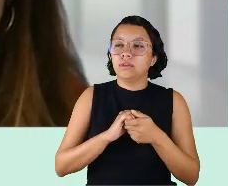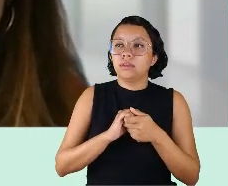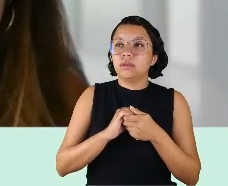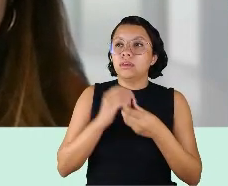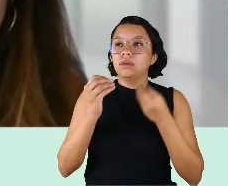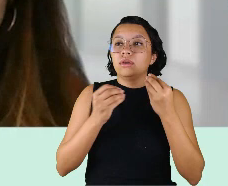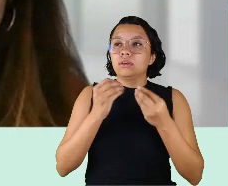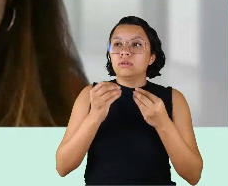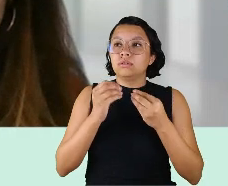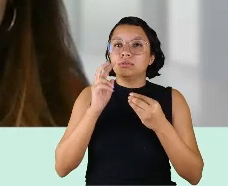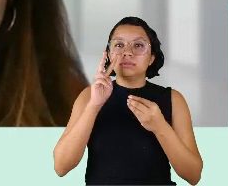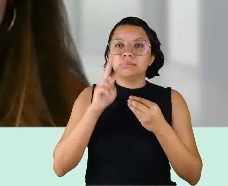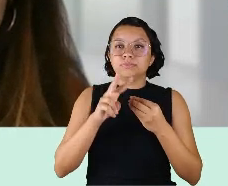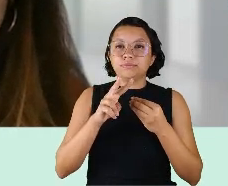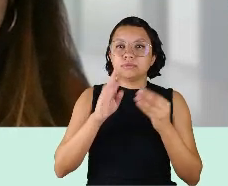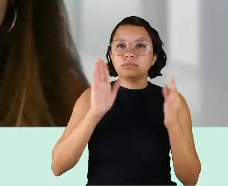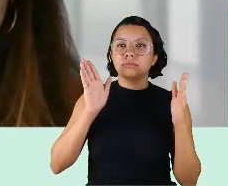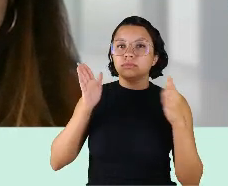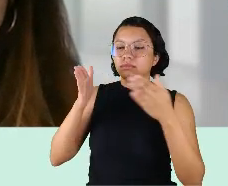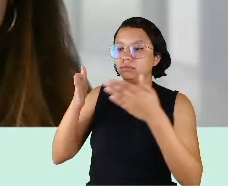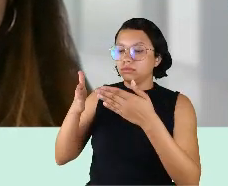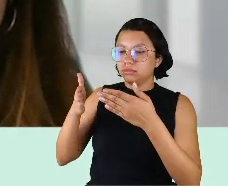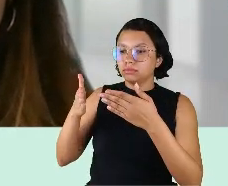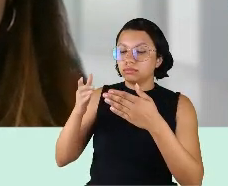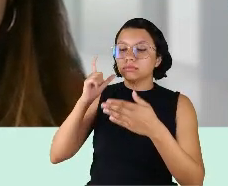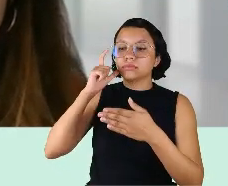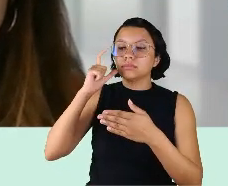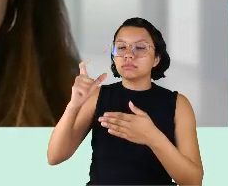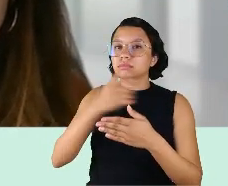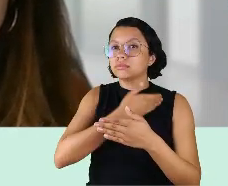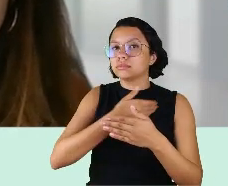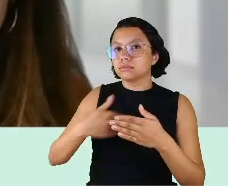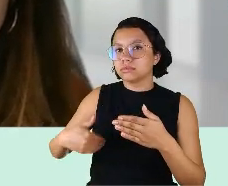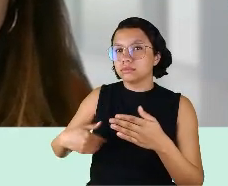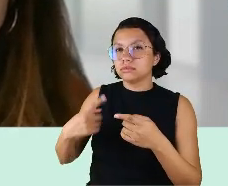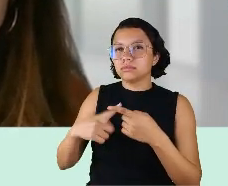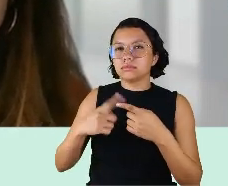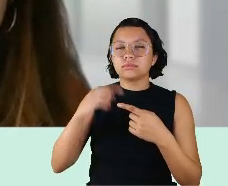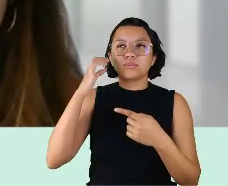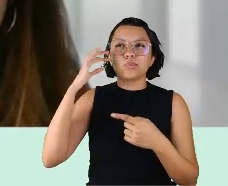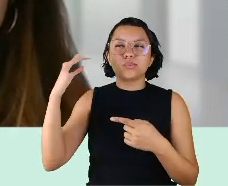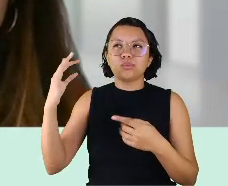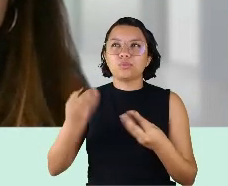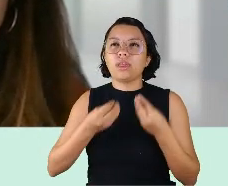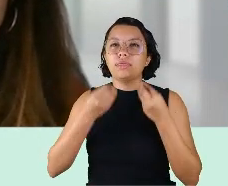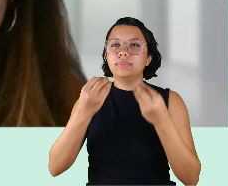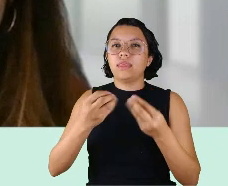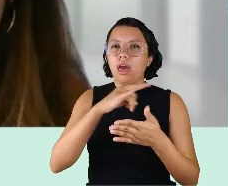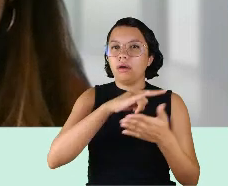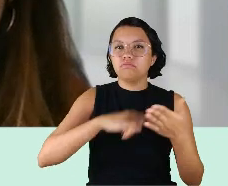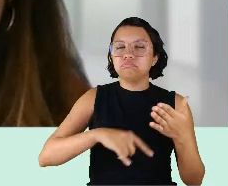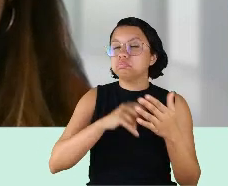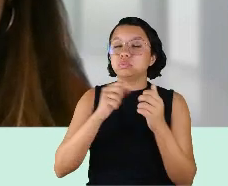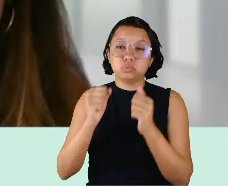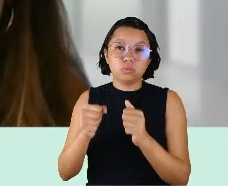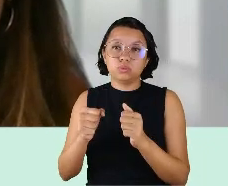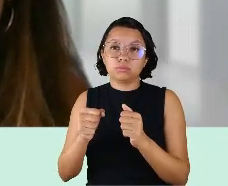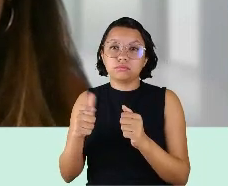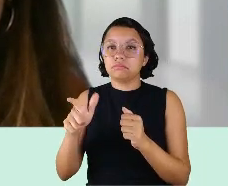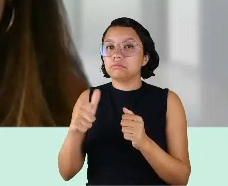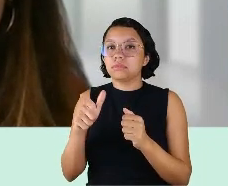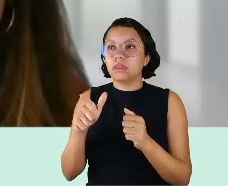isso com vistas ao interesse público, porque eu penso que dar autorizações